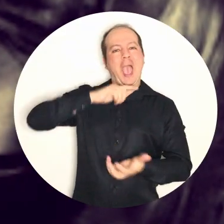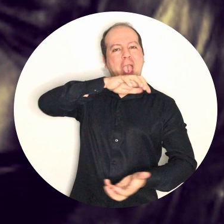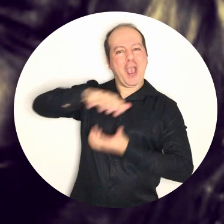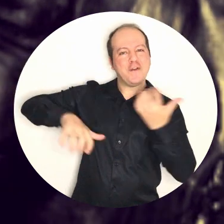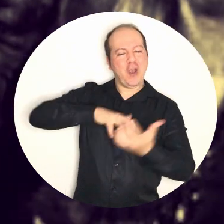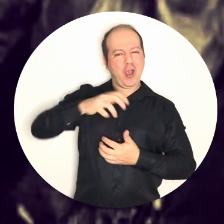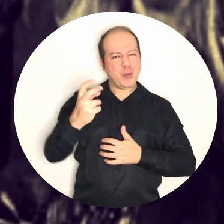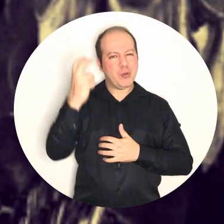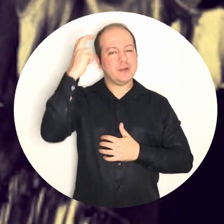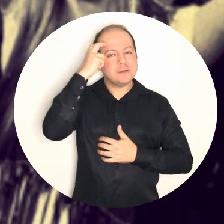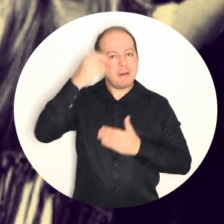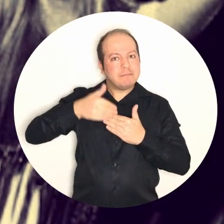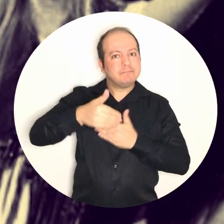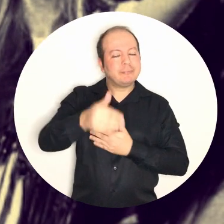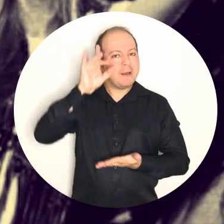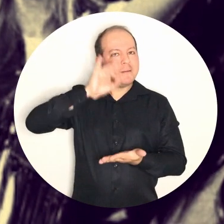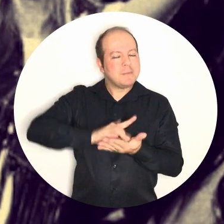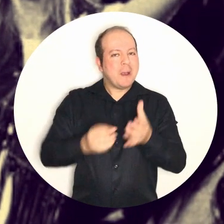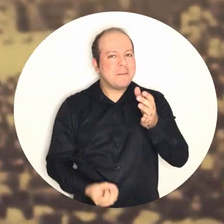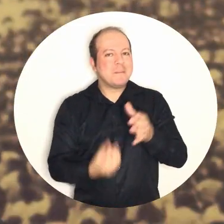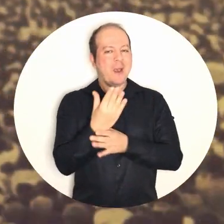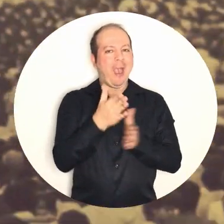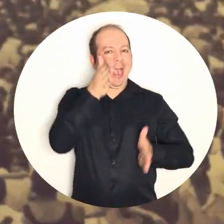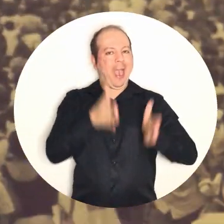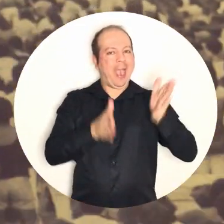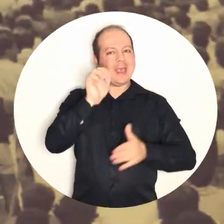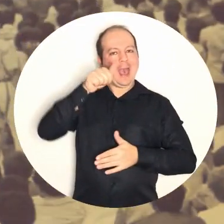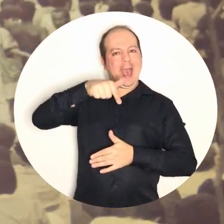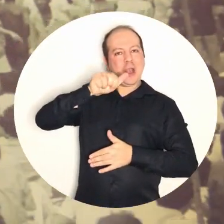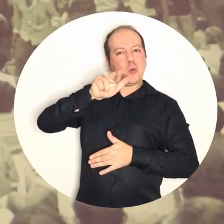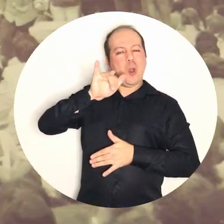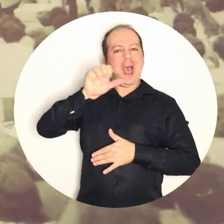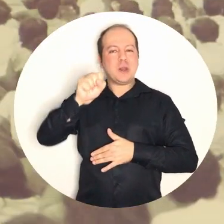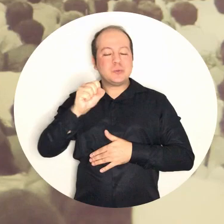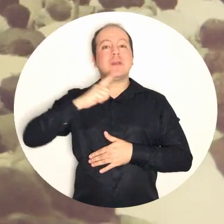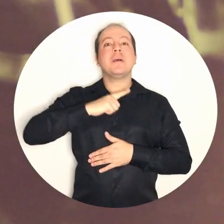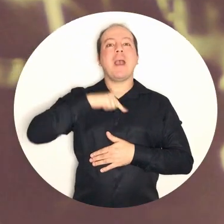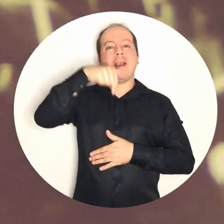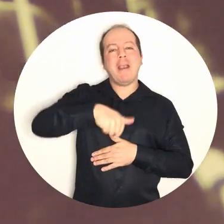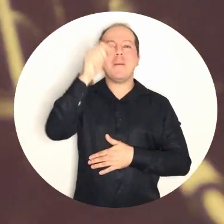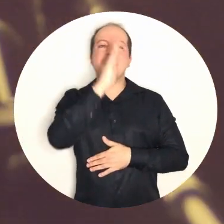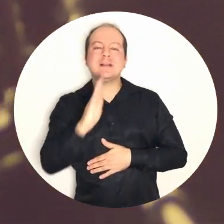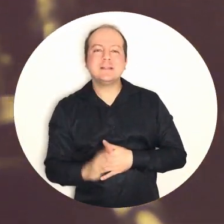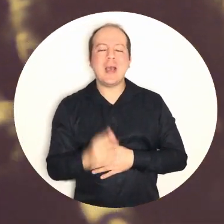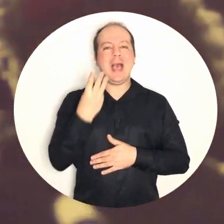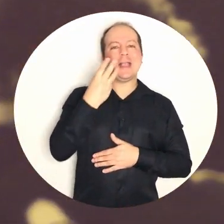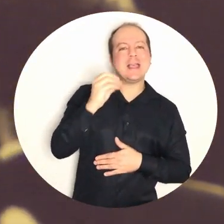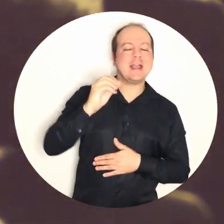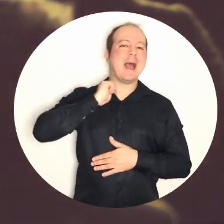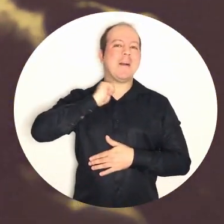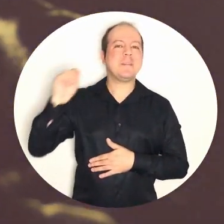uma revolução cultural estaria em curso, pois a Era de Aquários chegou no Brasil precisamente